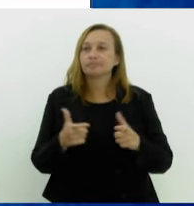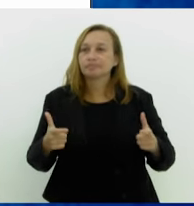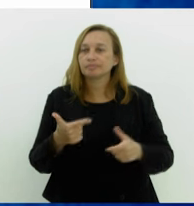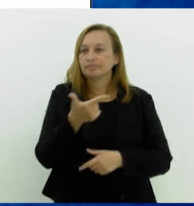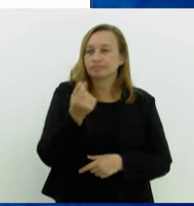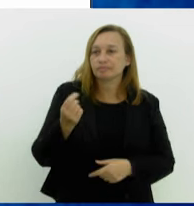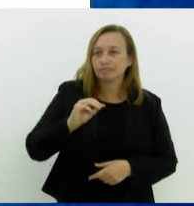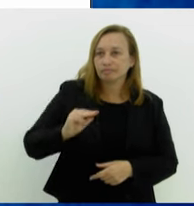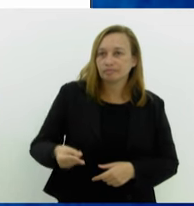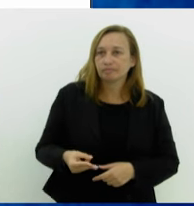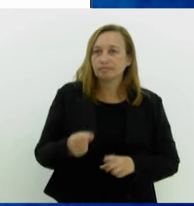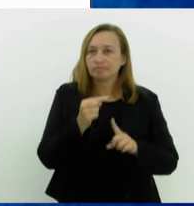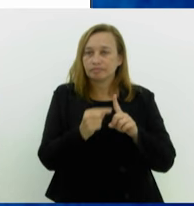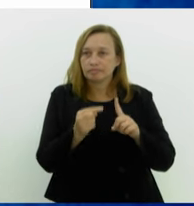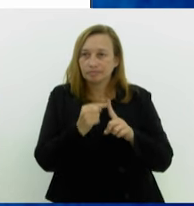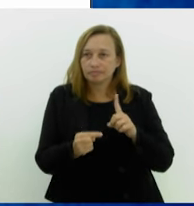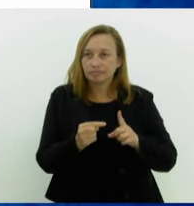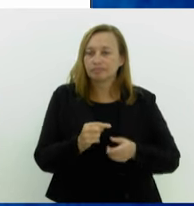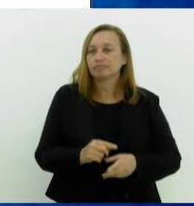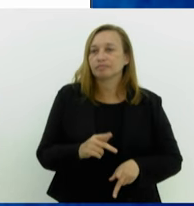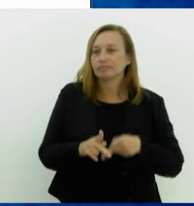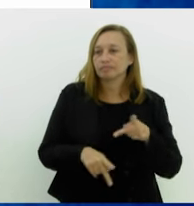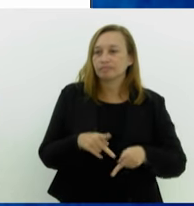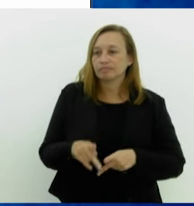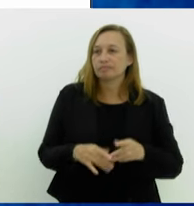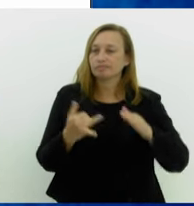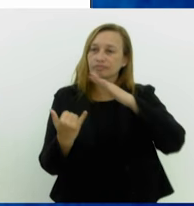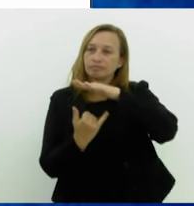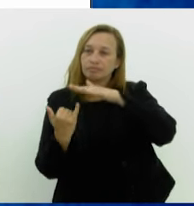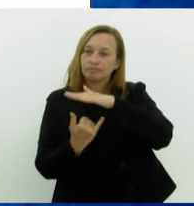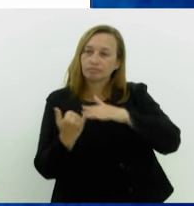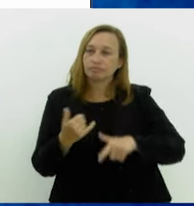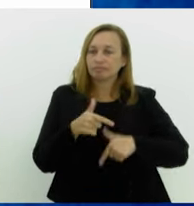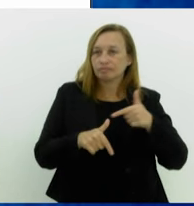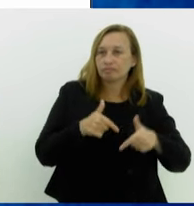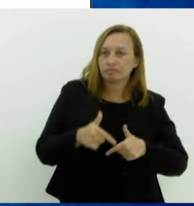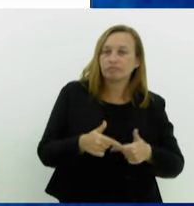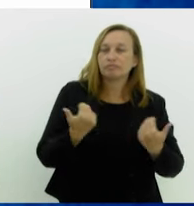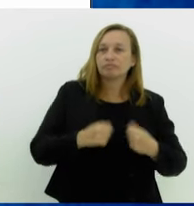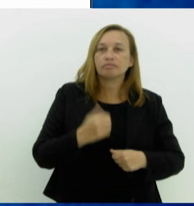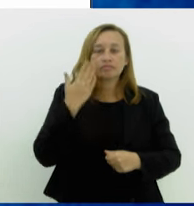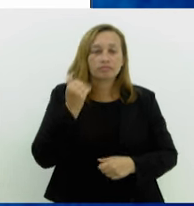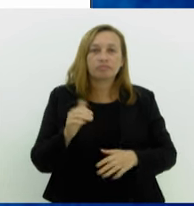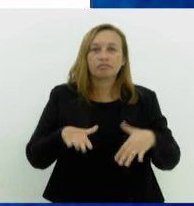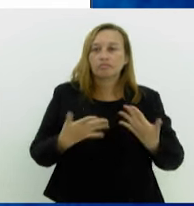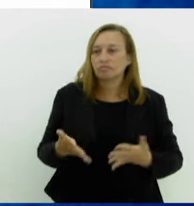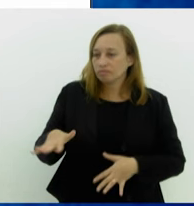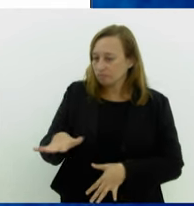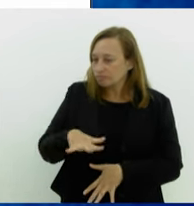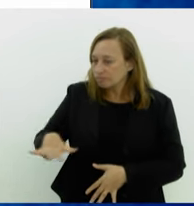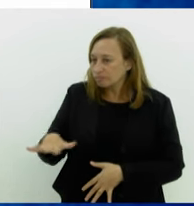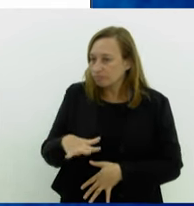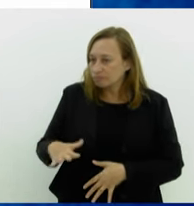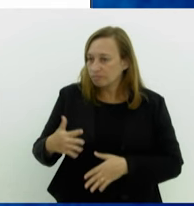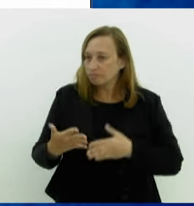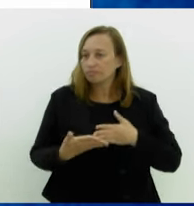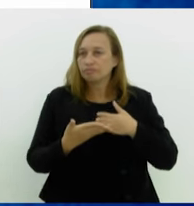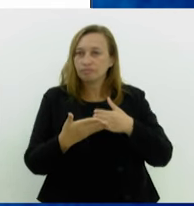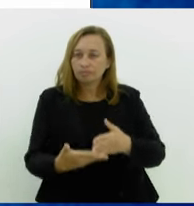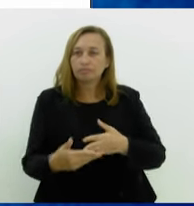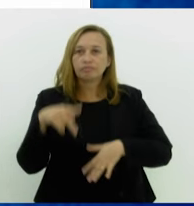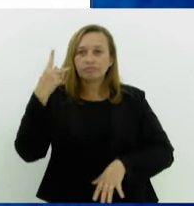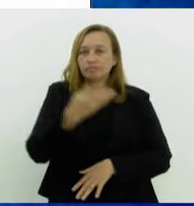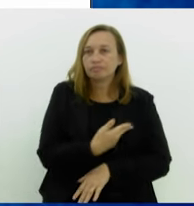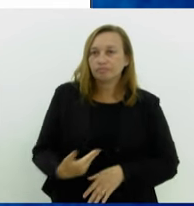milhões 1/3 da população ocupada Está informal a gente precisa entender Quem são nos territórios direcionar as políticas públicas